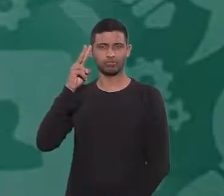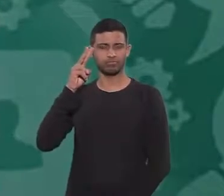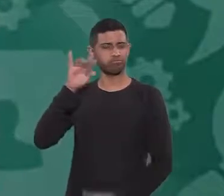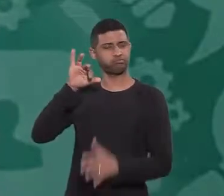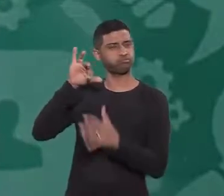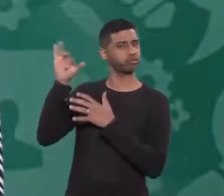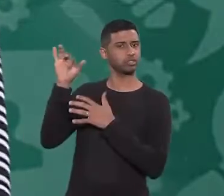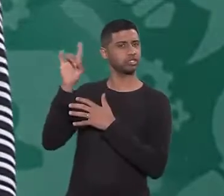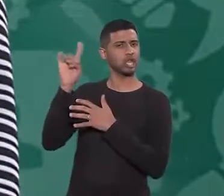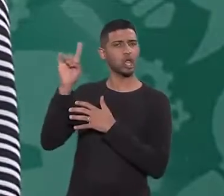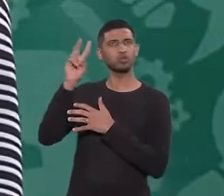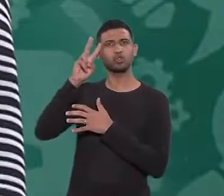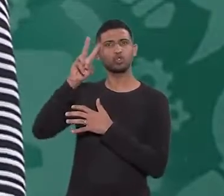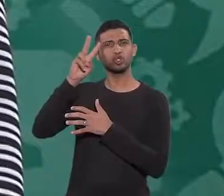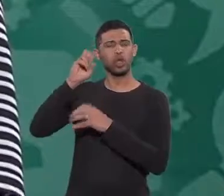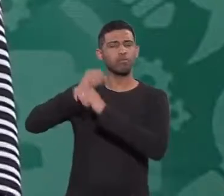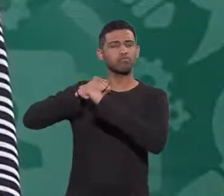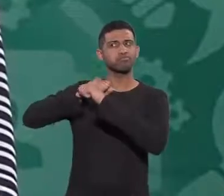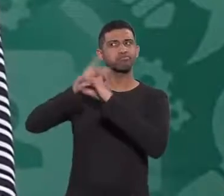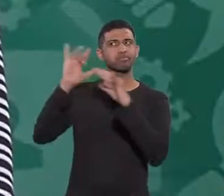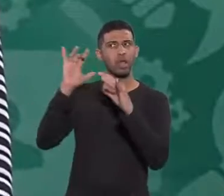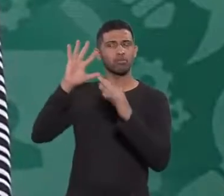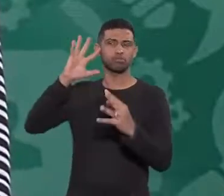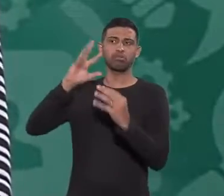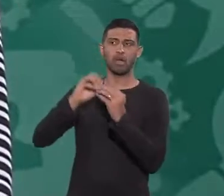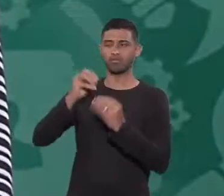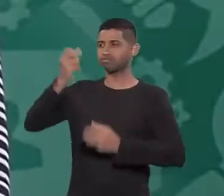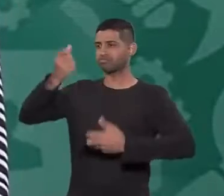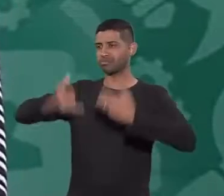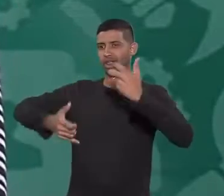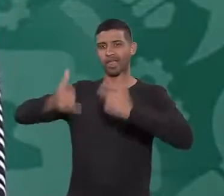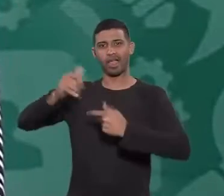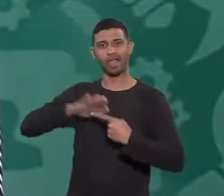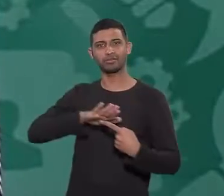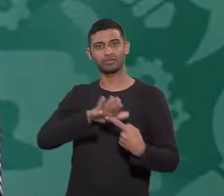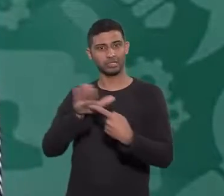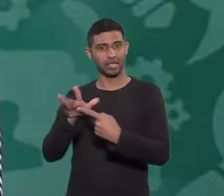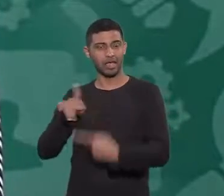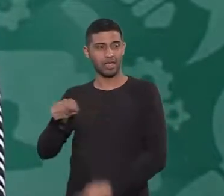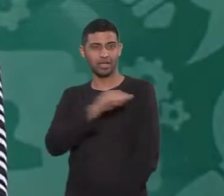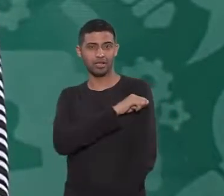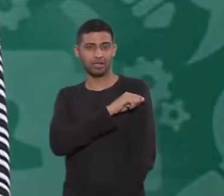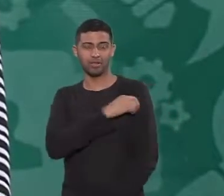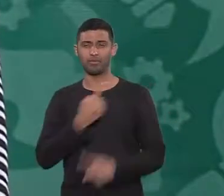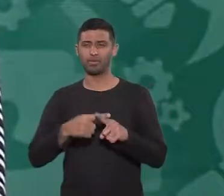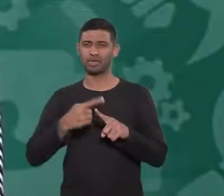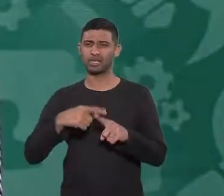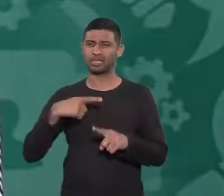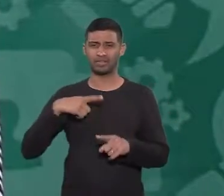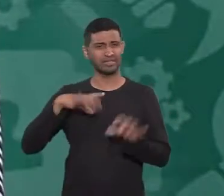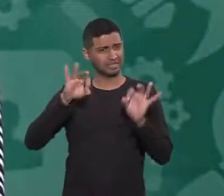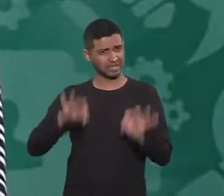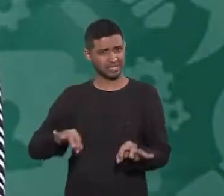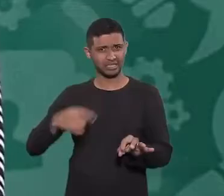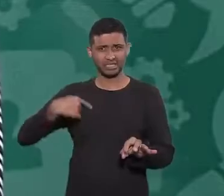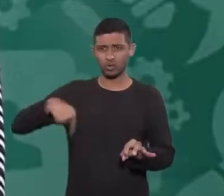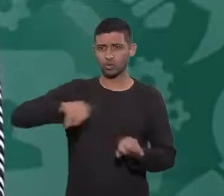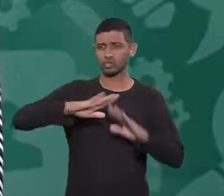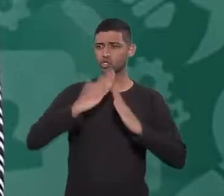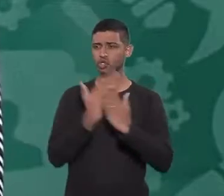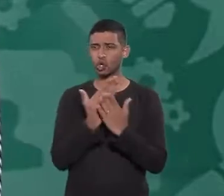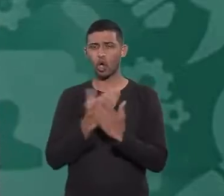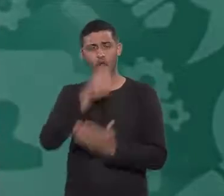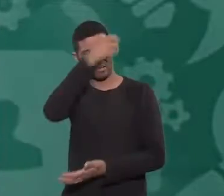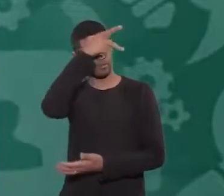para os alunos, porque, com certeza, eu vou ter que dar aula em colégios públicos e tudo mais, e a